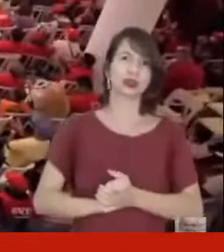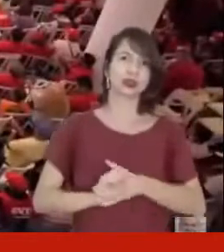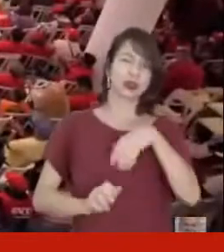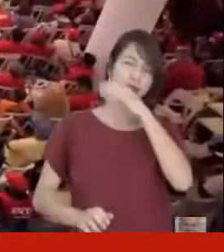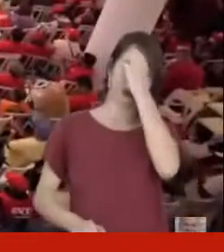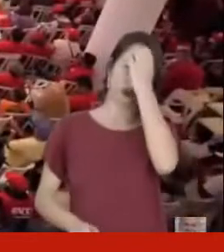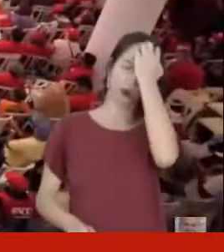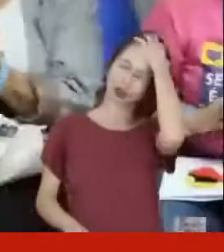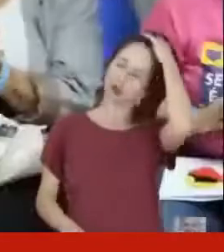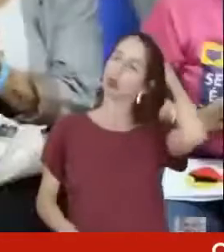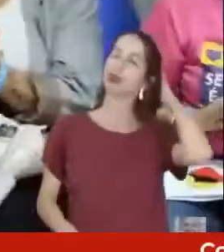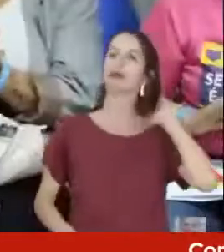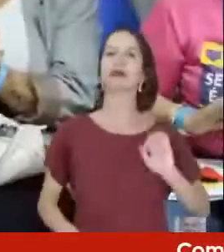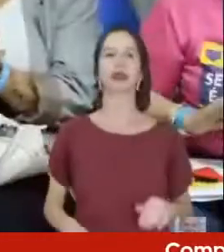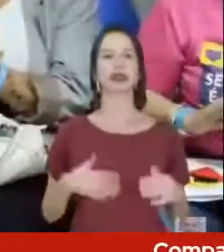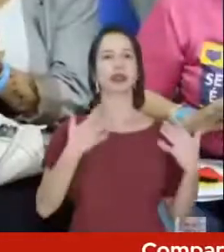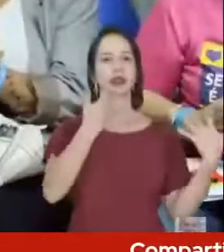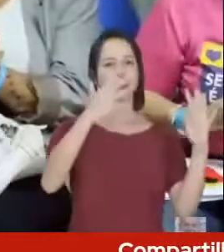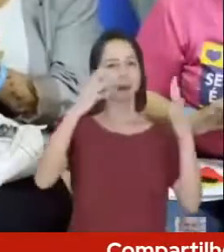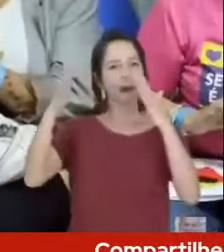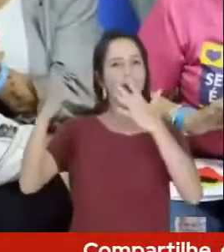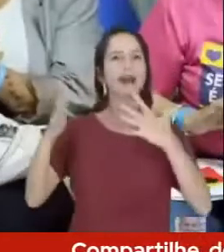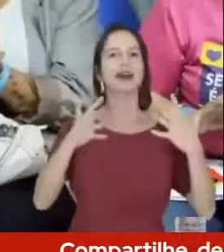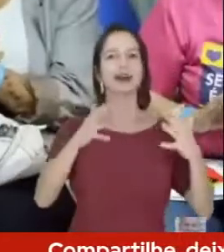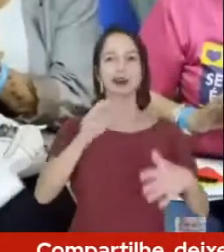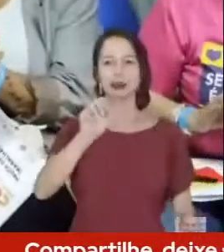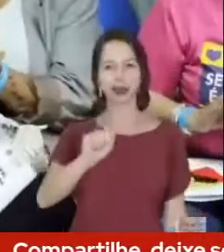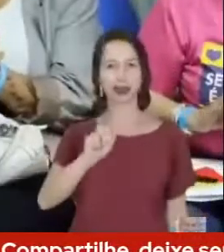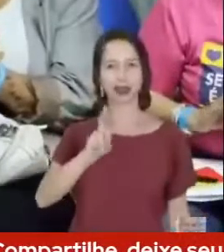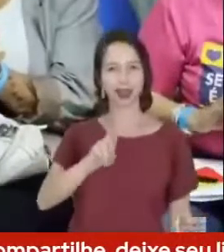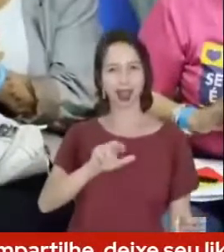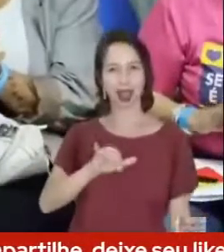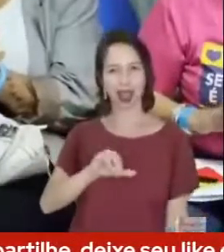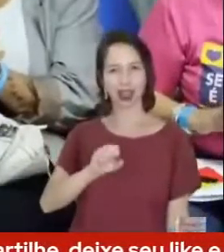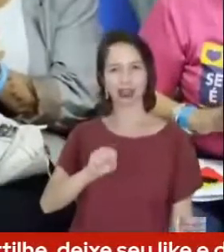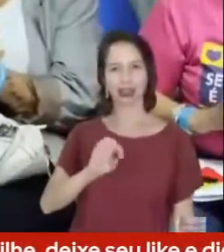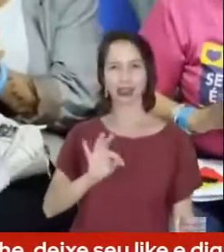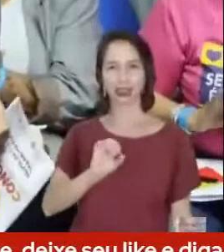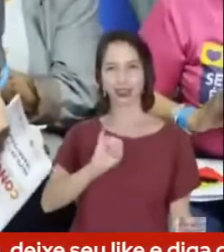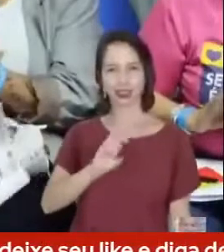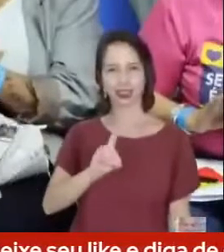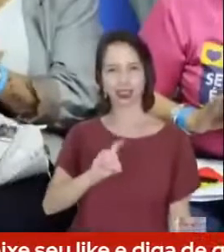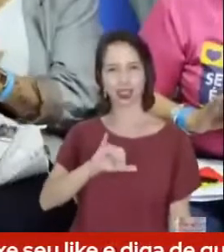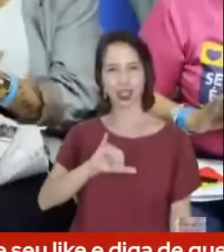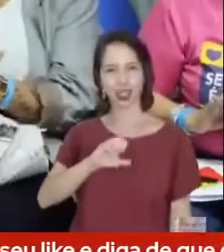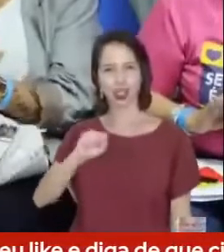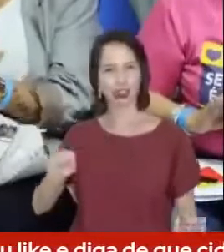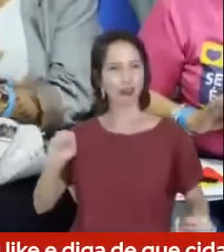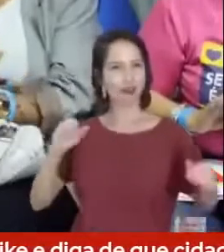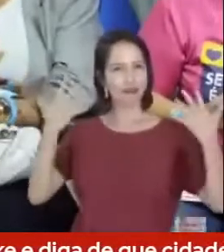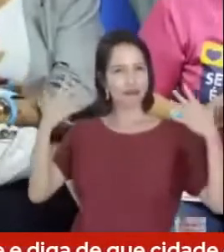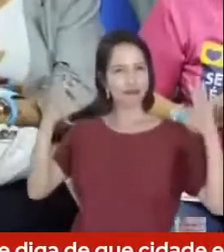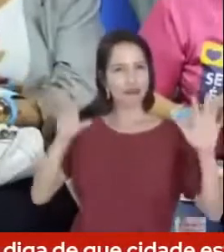Parabéns, Aristides! Viva a CUT, viva a unidade dos trabalhadores, viva o Brasil, viva o presidente Lula.